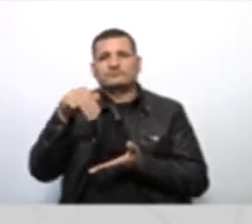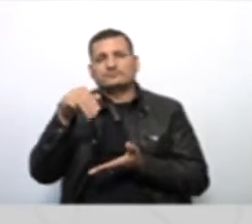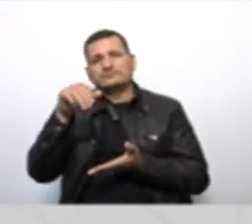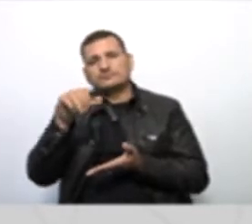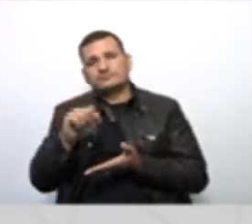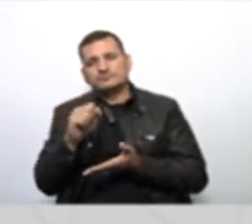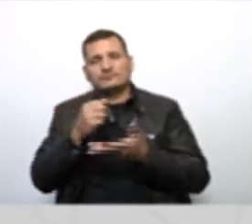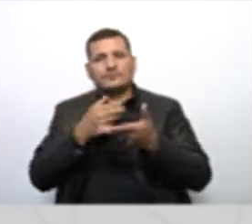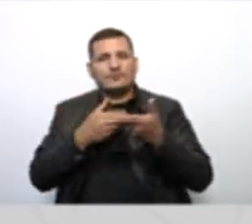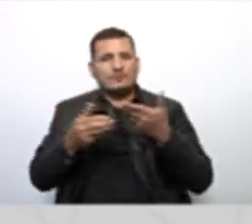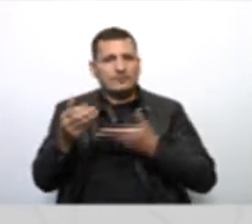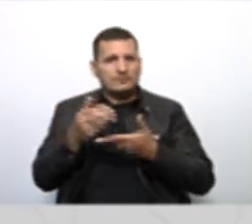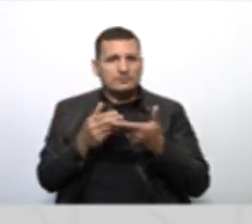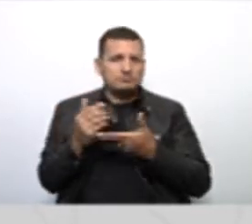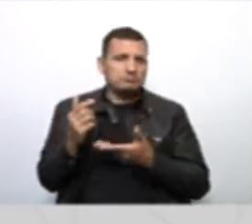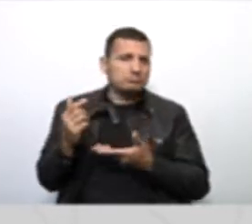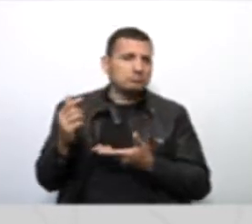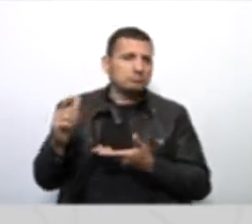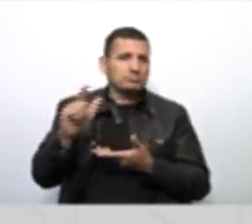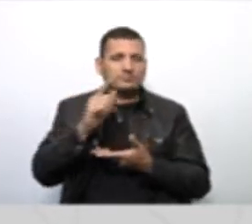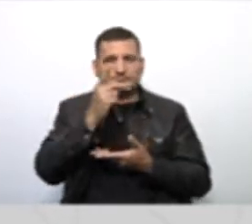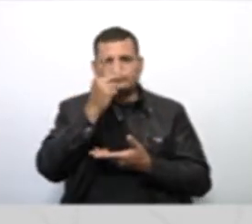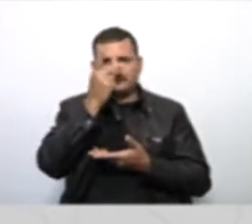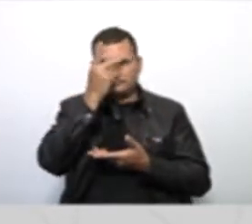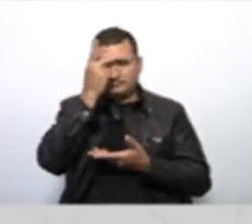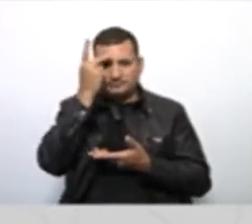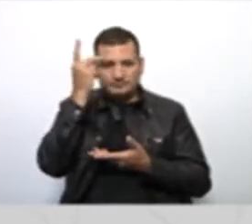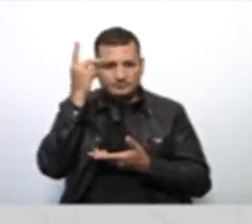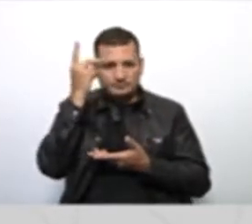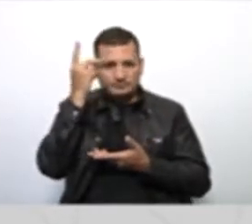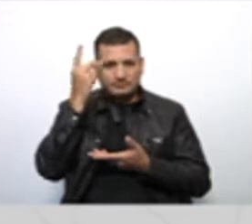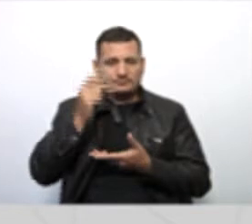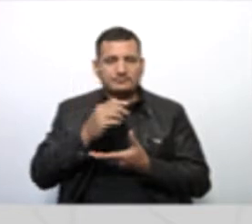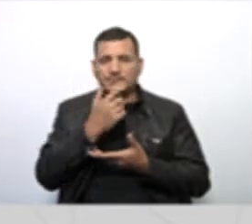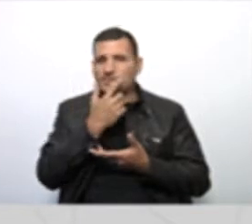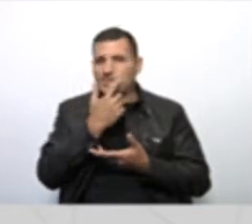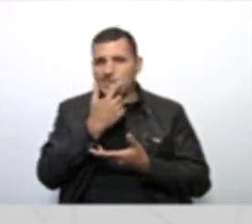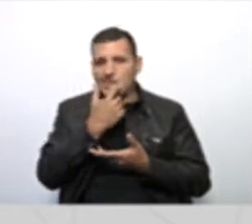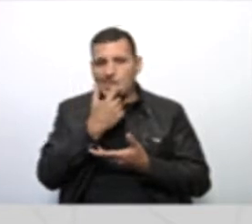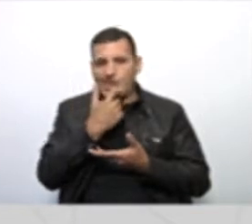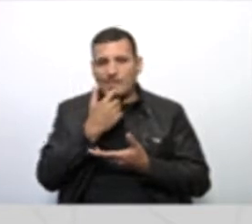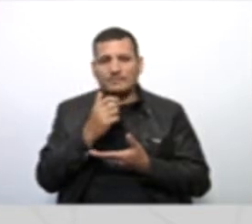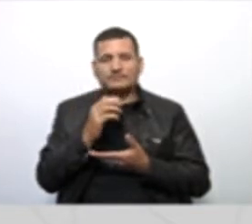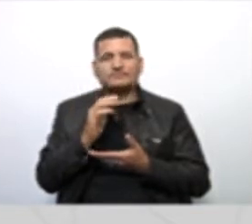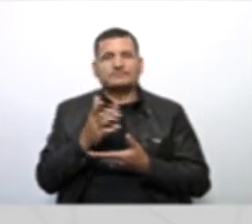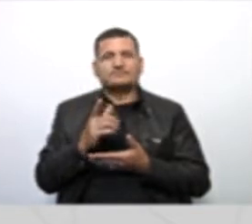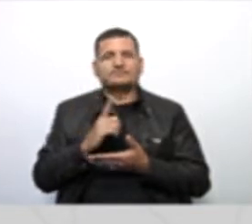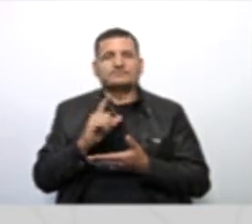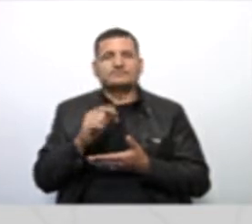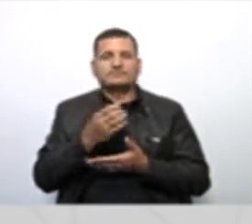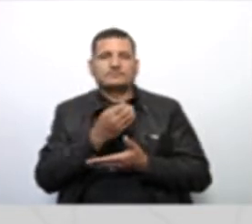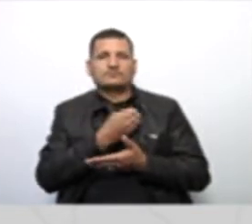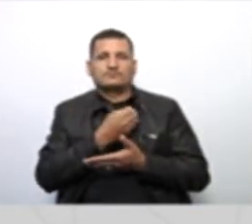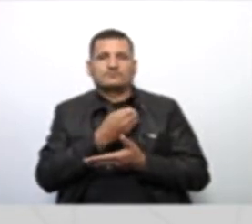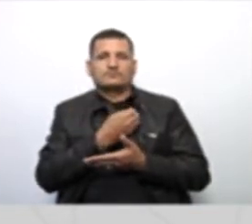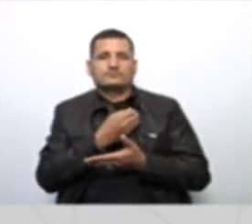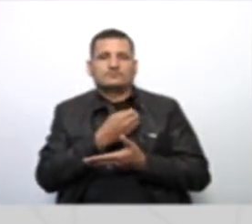interagir mais com as outras pessoas. Observe aqui que você já tem uma conversa atrás de números, né?